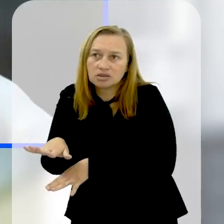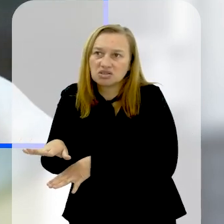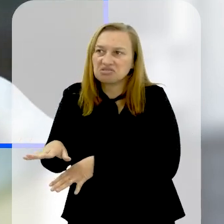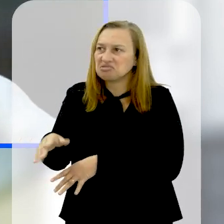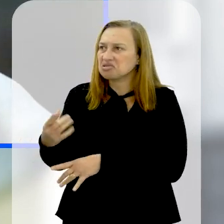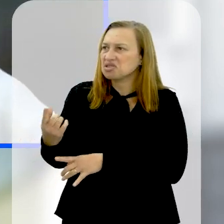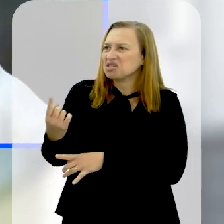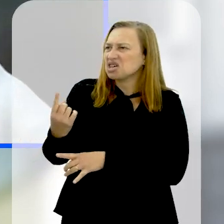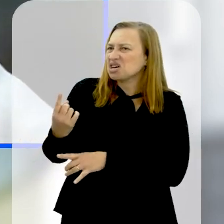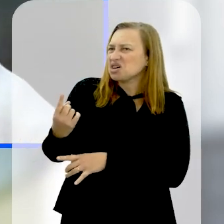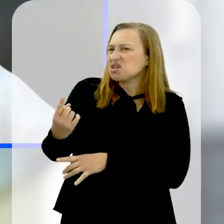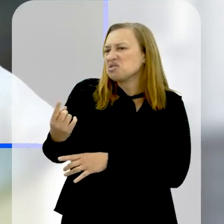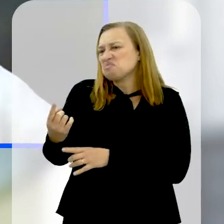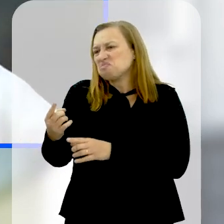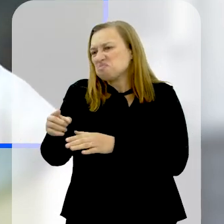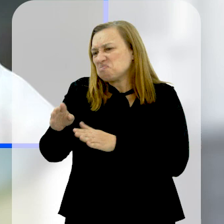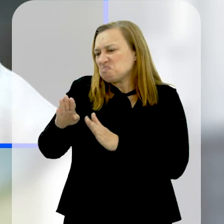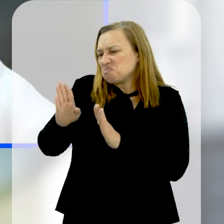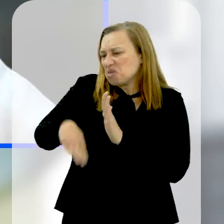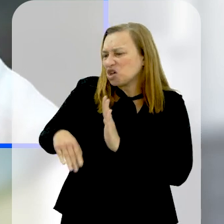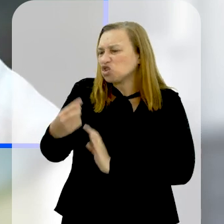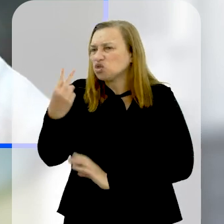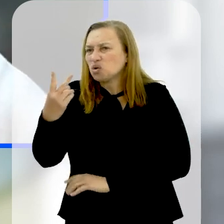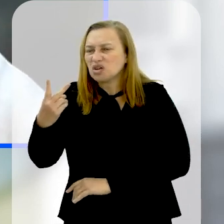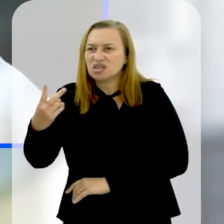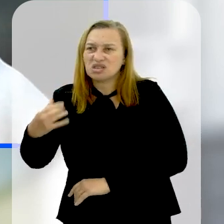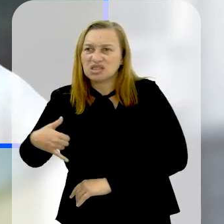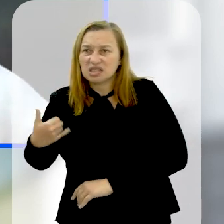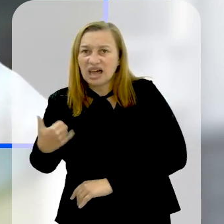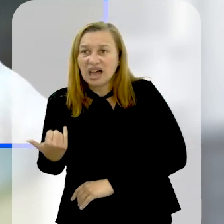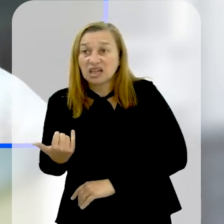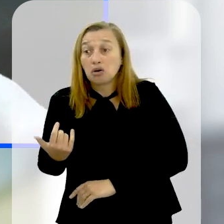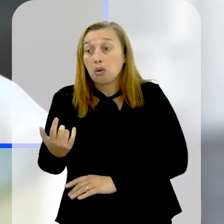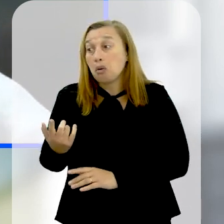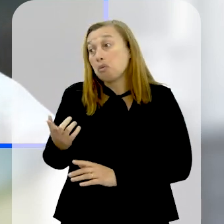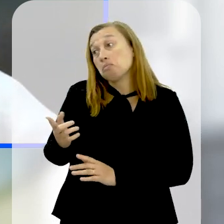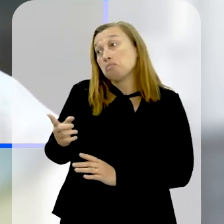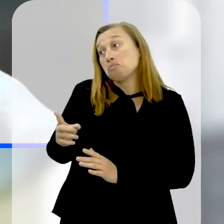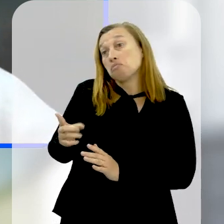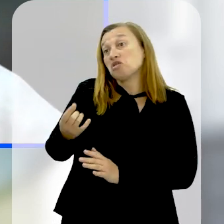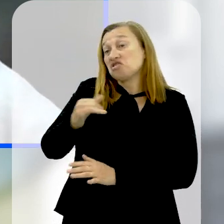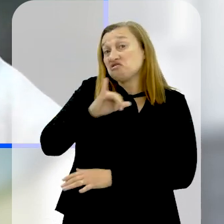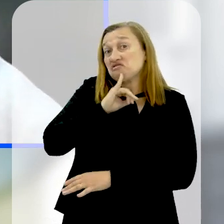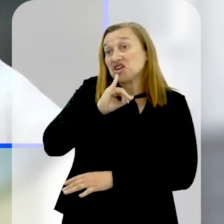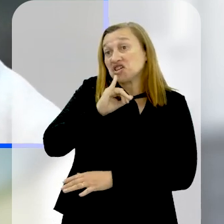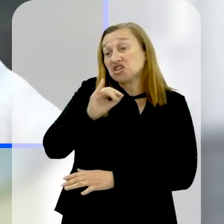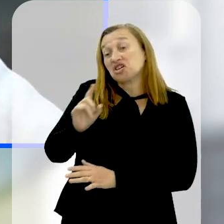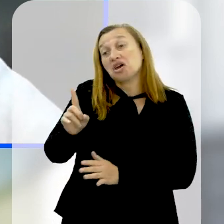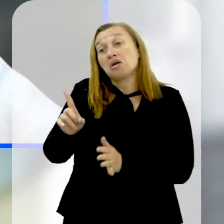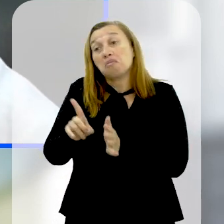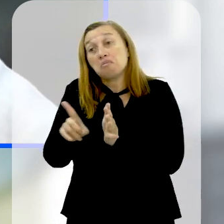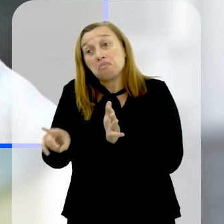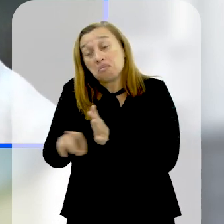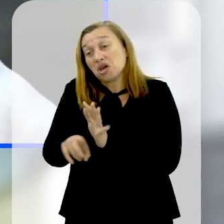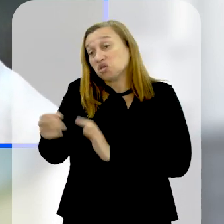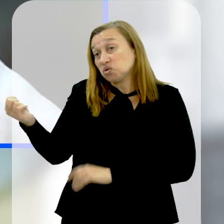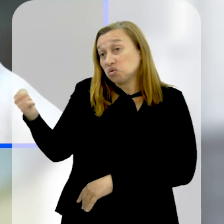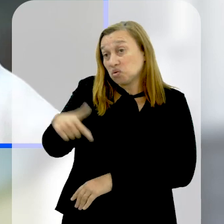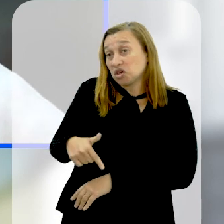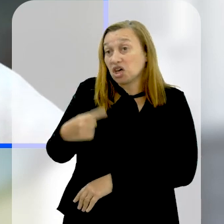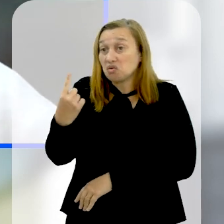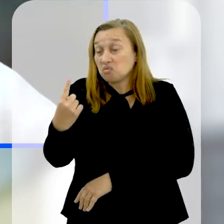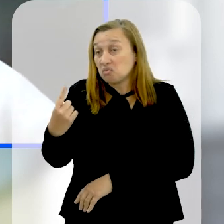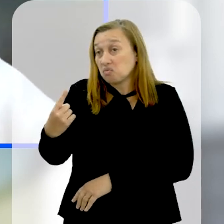com menos de 2 anos, até alguns casos, infelizmente, com menos idade ainda, você começa dando para essa